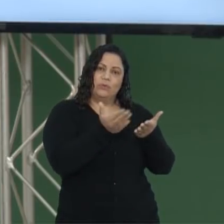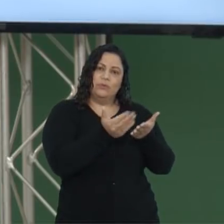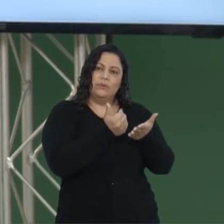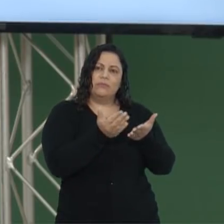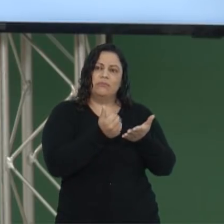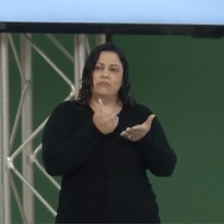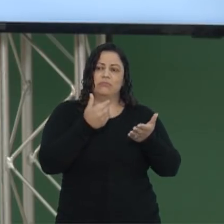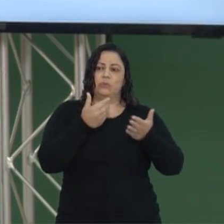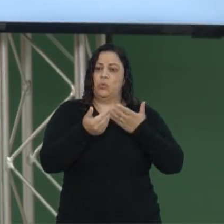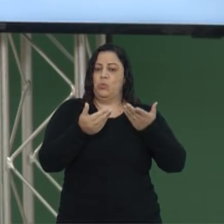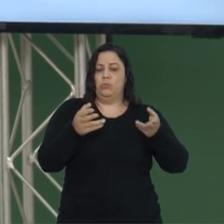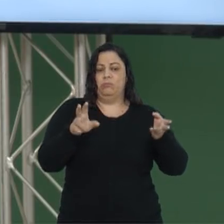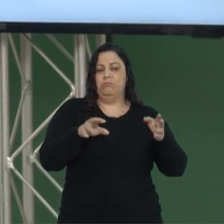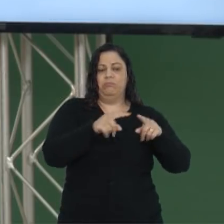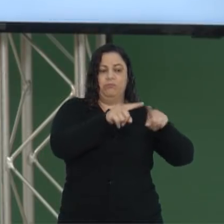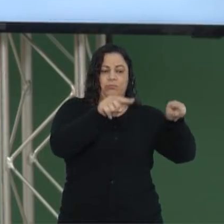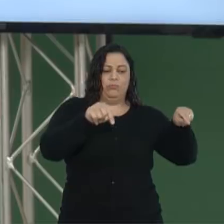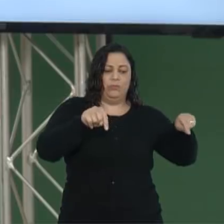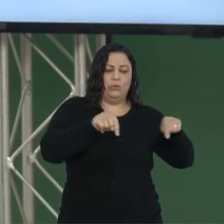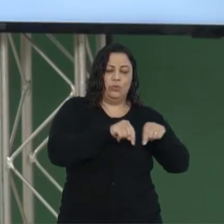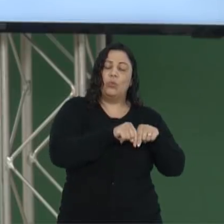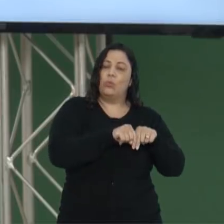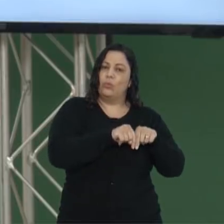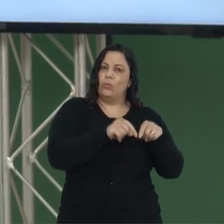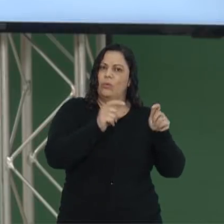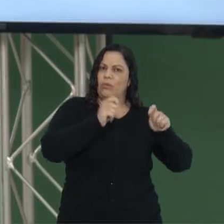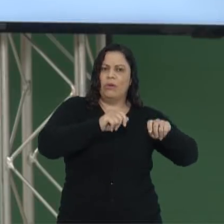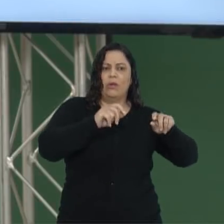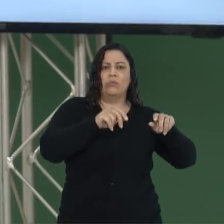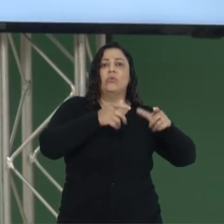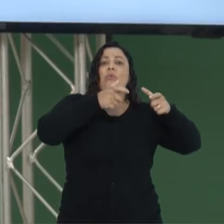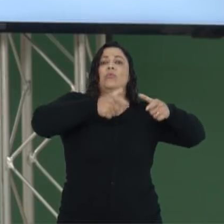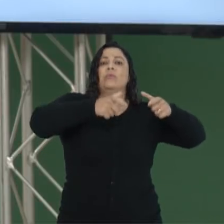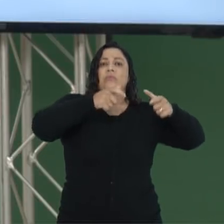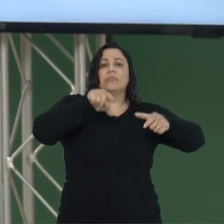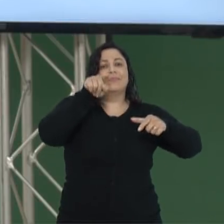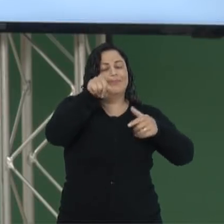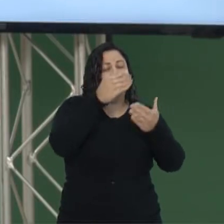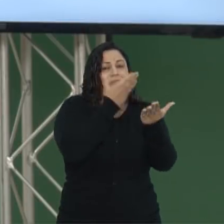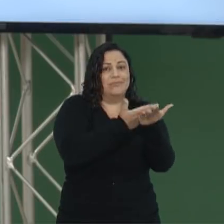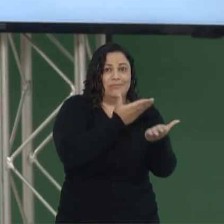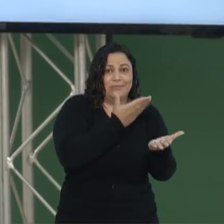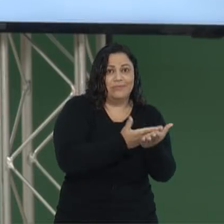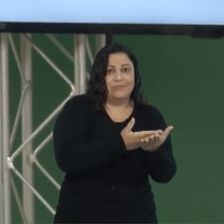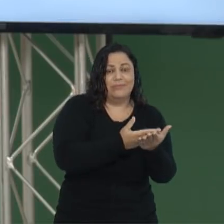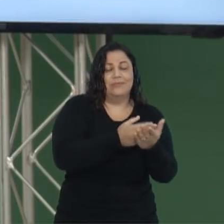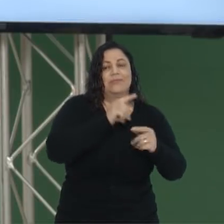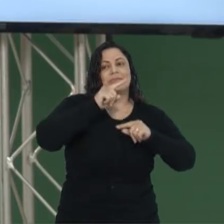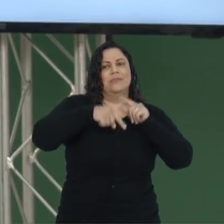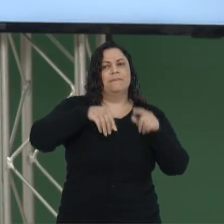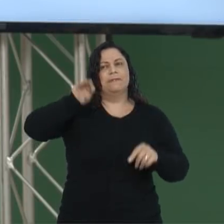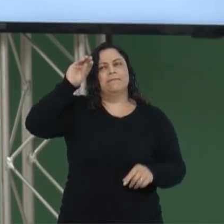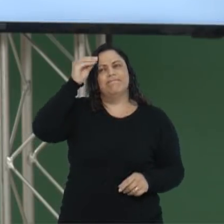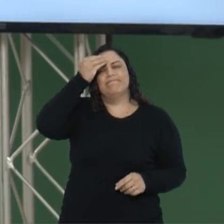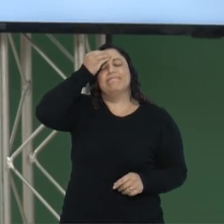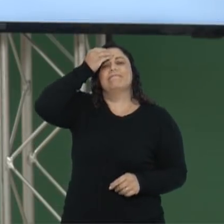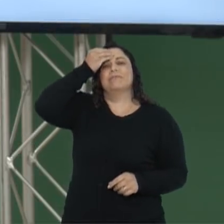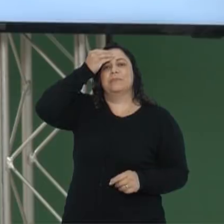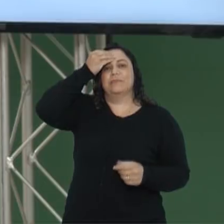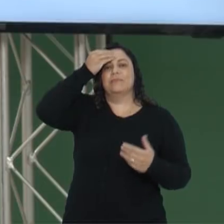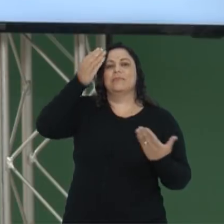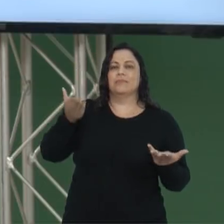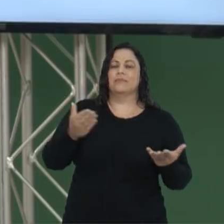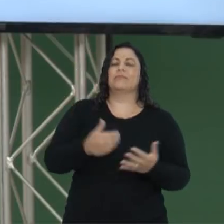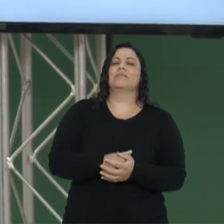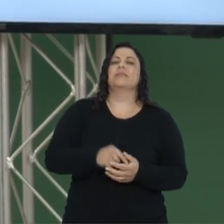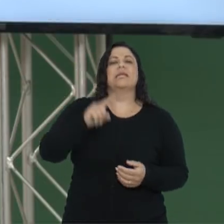quarto, no escritório, ou um lugar onde você estuda. E depois você vai memorizando automaticamente e aí vai ficando no seu dia a dia,